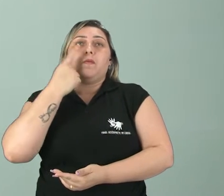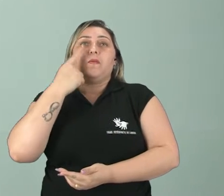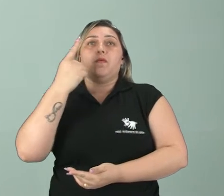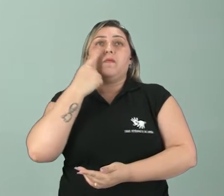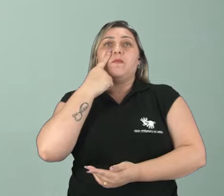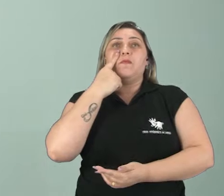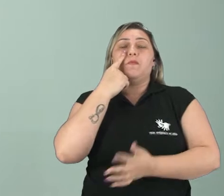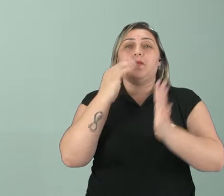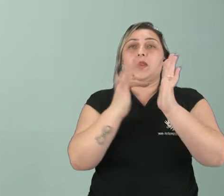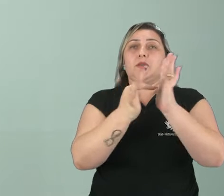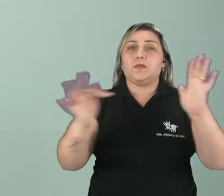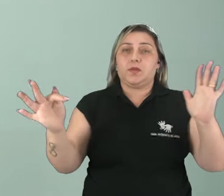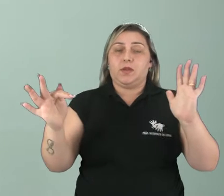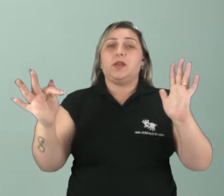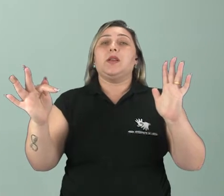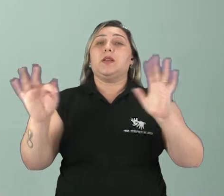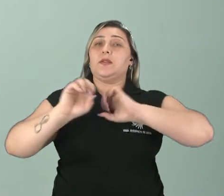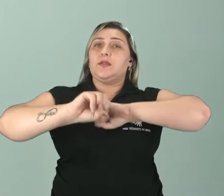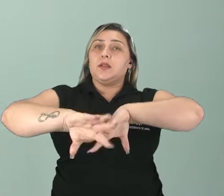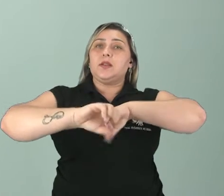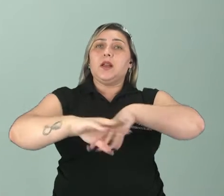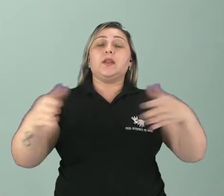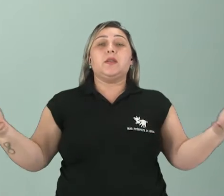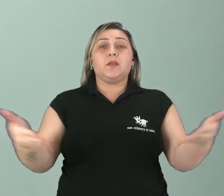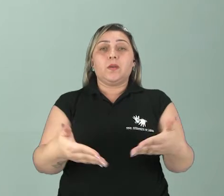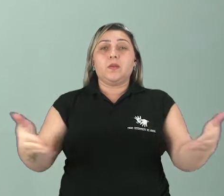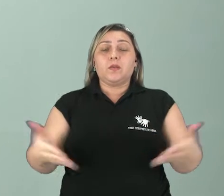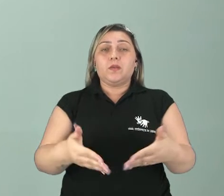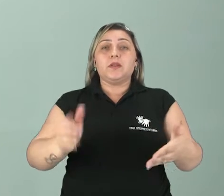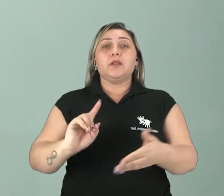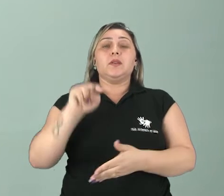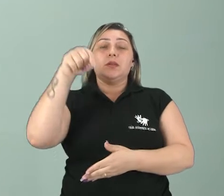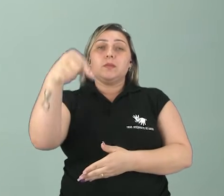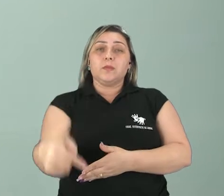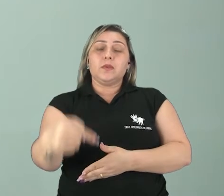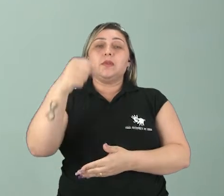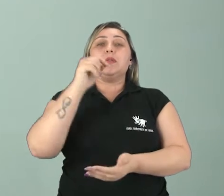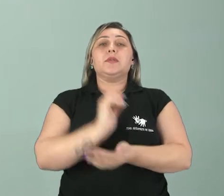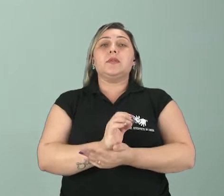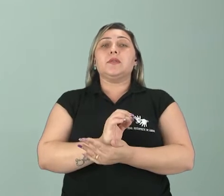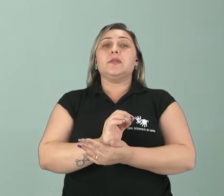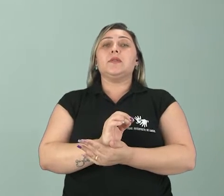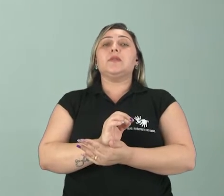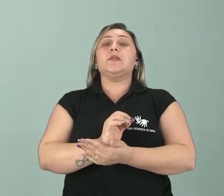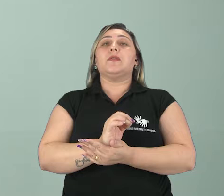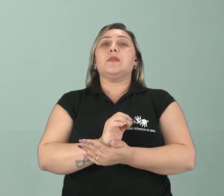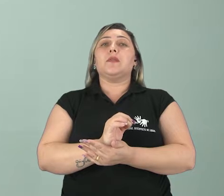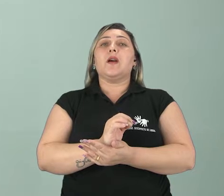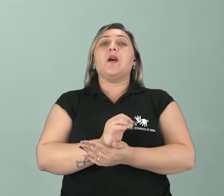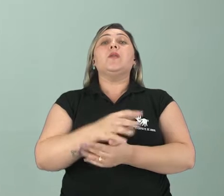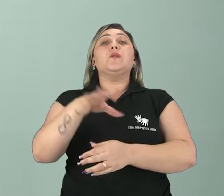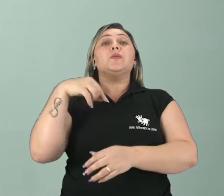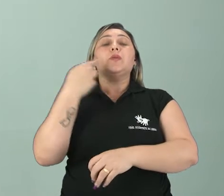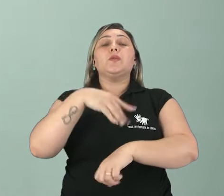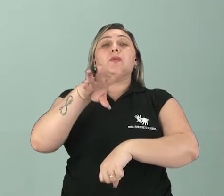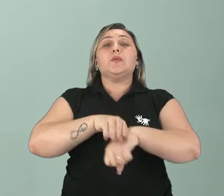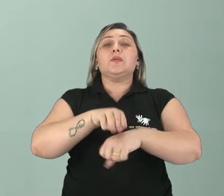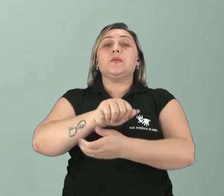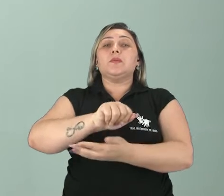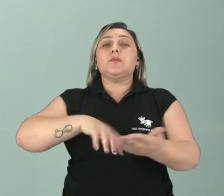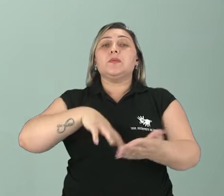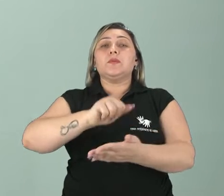as fórmulas que serão trabalhadas hoje, e logo após nós vamos aplicar nossos conhecimentos no